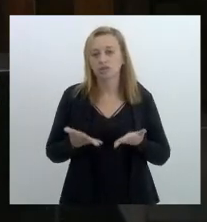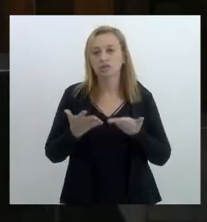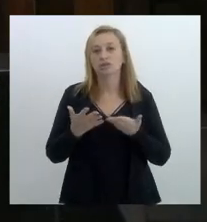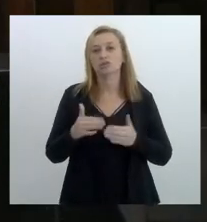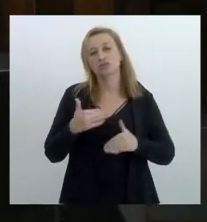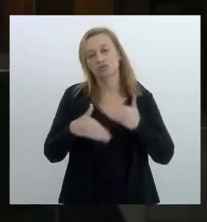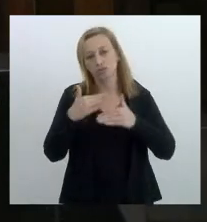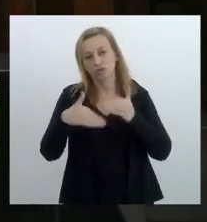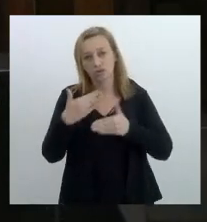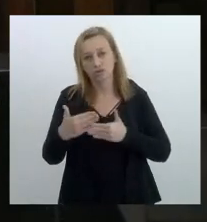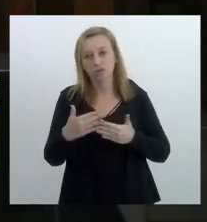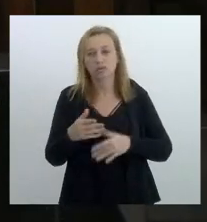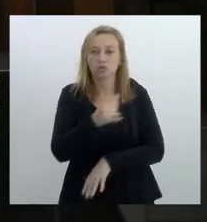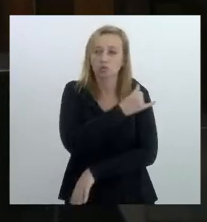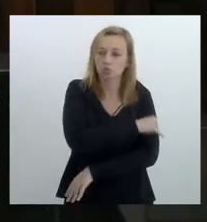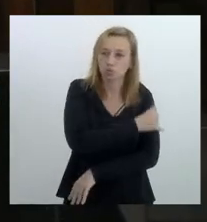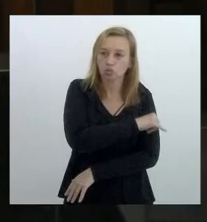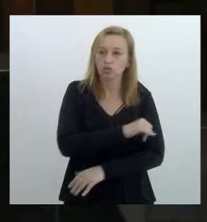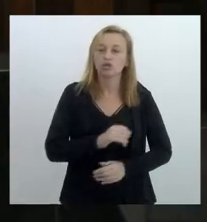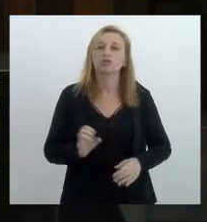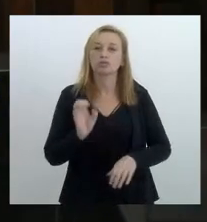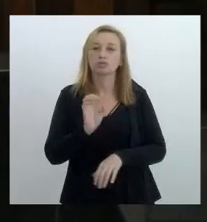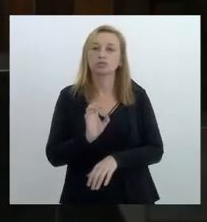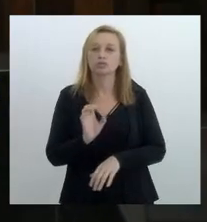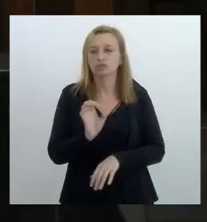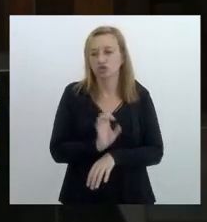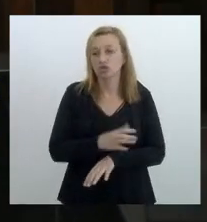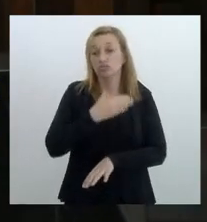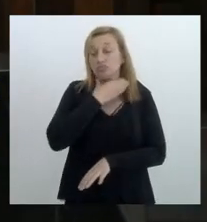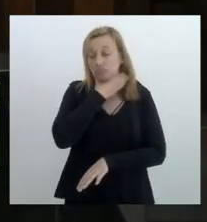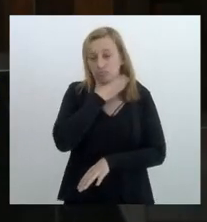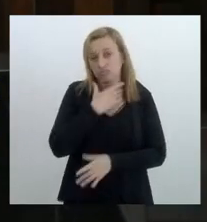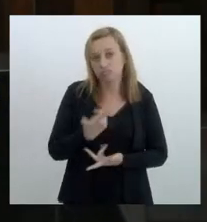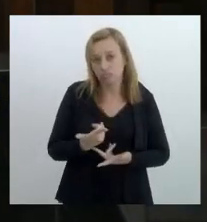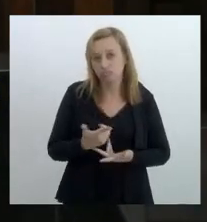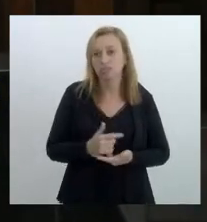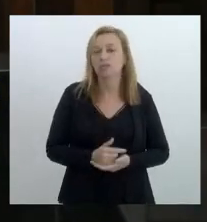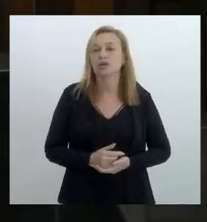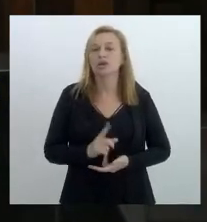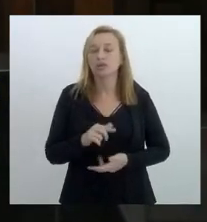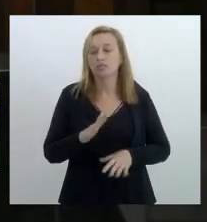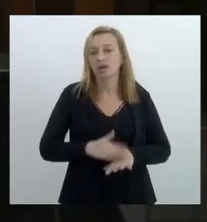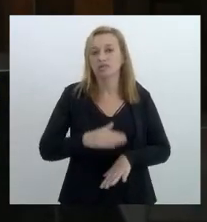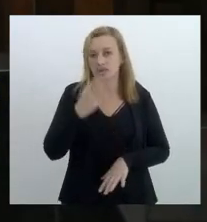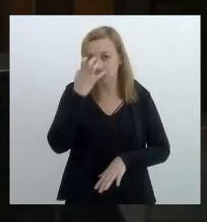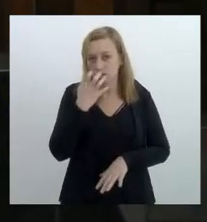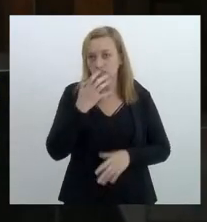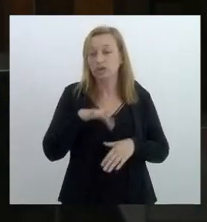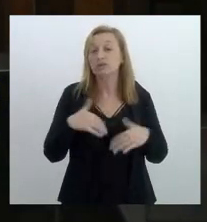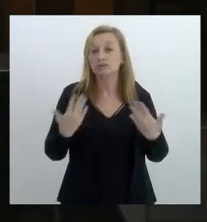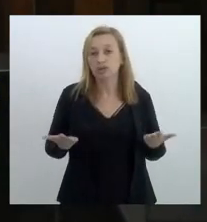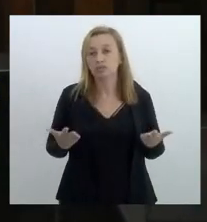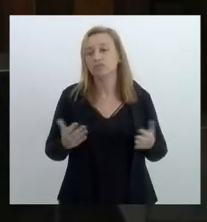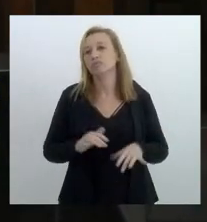desenvolvimento. E no caso do Rio de Janeiro, um Estado que se encontra em crise, isso é ainda mais grave. Então,